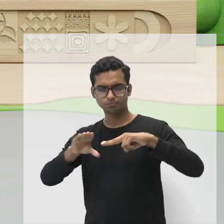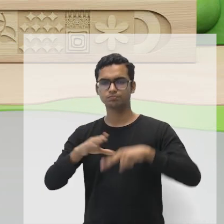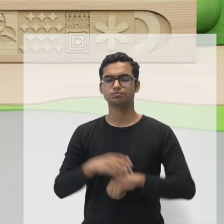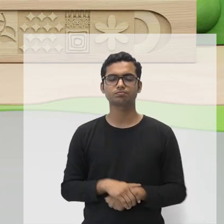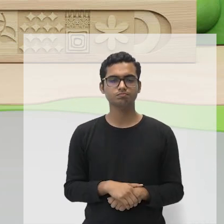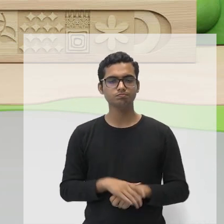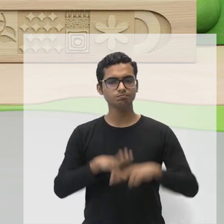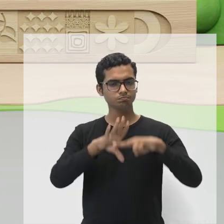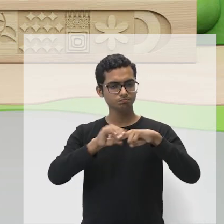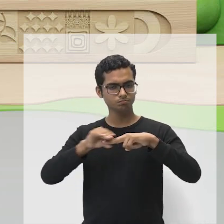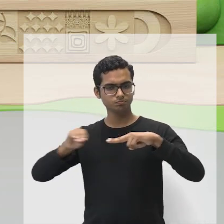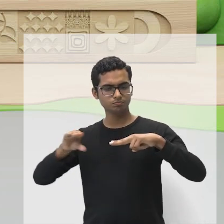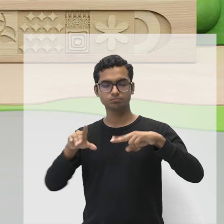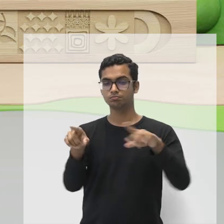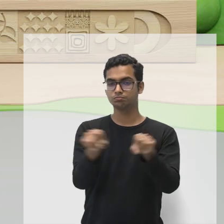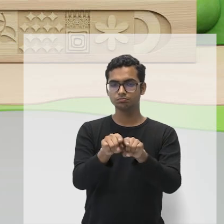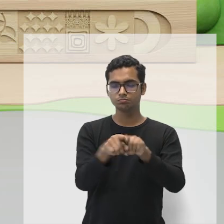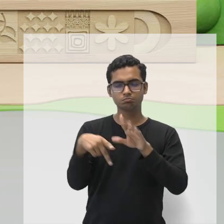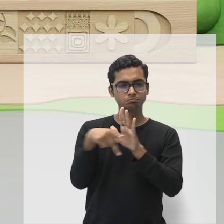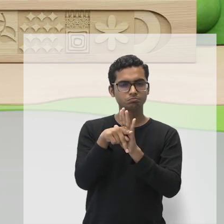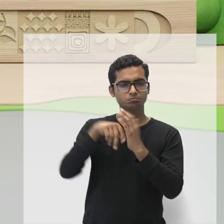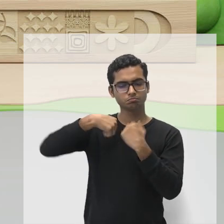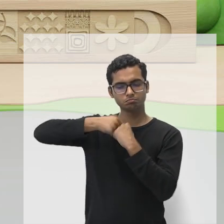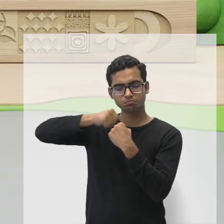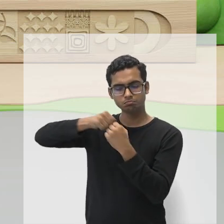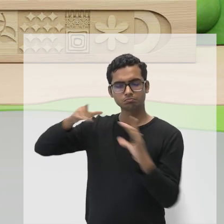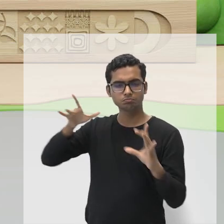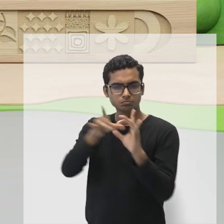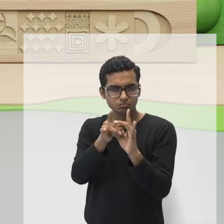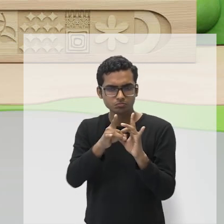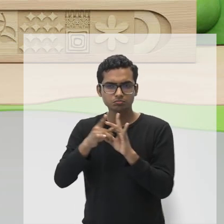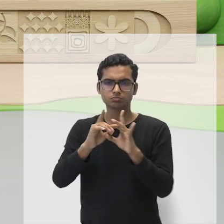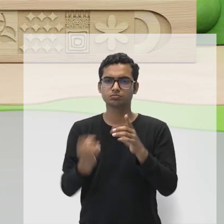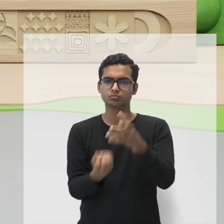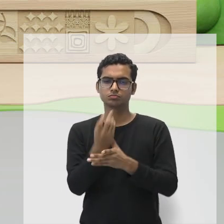ossos, né? As articulações mantêm os ossos unidos, formando o